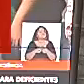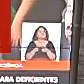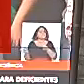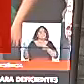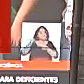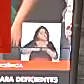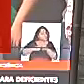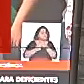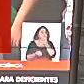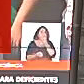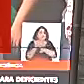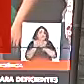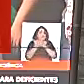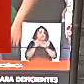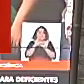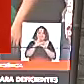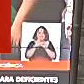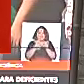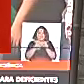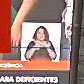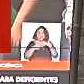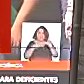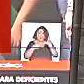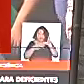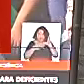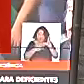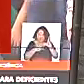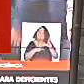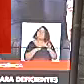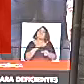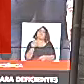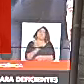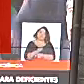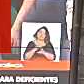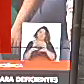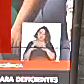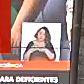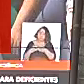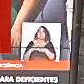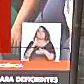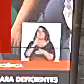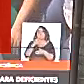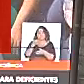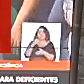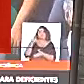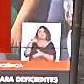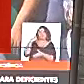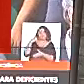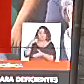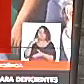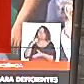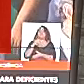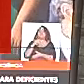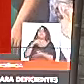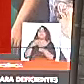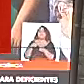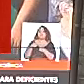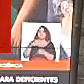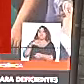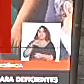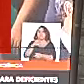emitir a carteirinha, nós, junto com a comissão, na presidência do deputado doutor Maurício, vamos buscar outras instâncias com o auxílio da